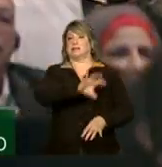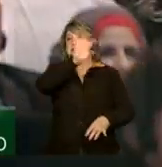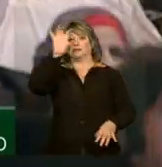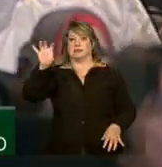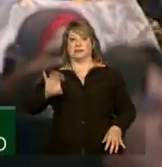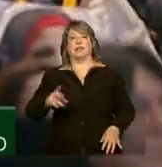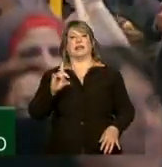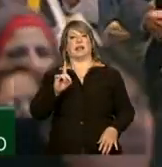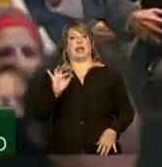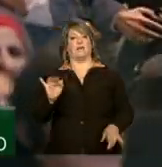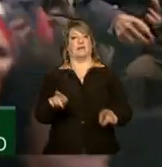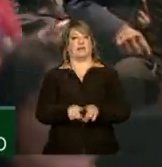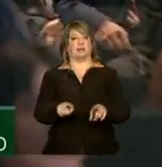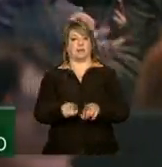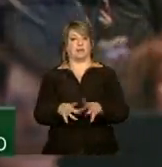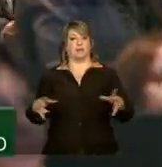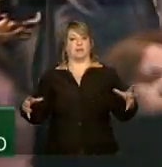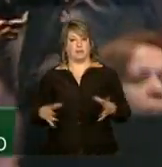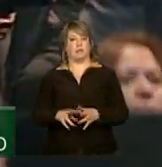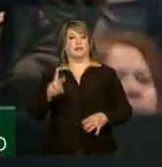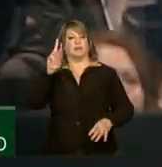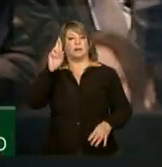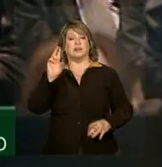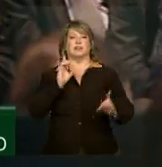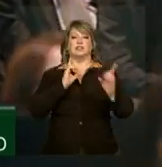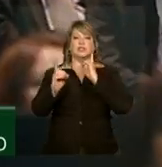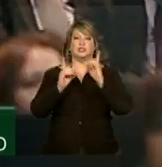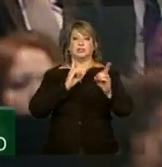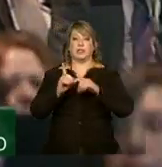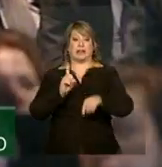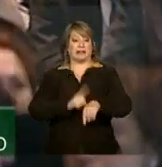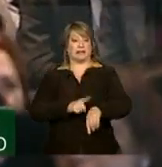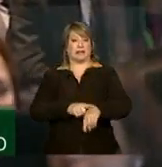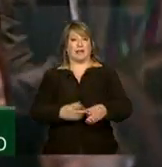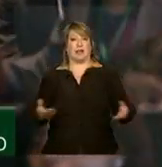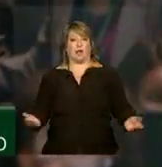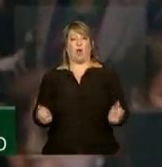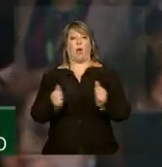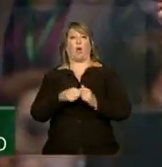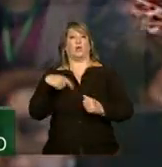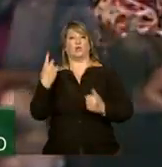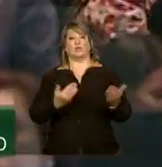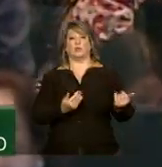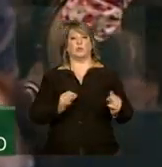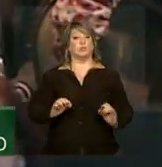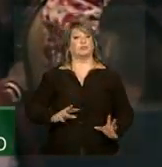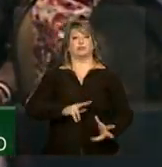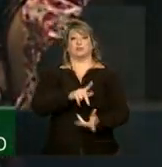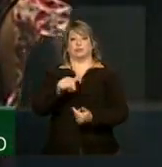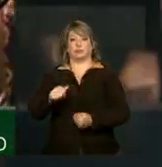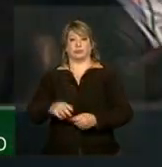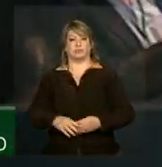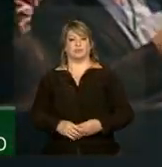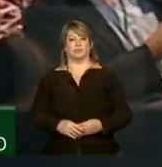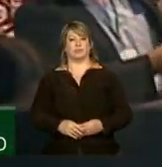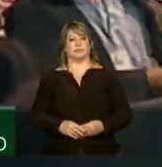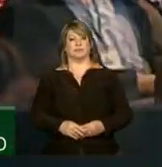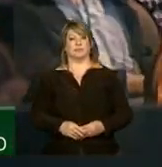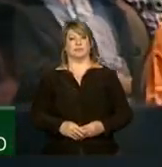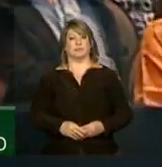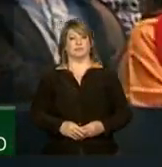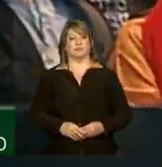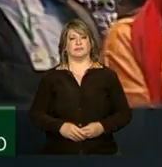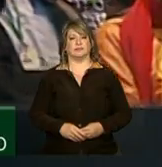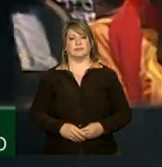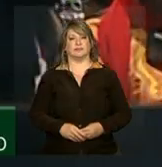do Distrito Federal, representando e dialogando em tempo real com os adolescentes de todo o mundo.